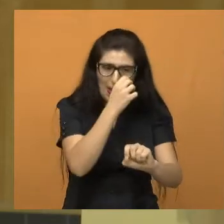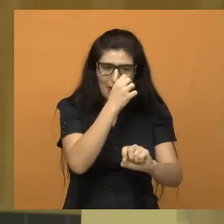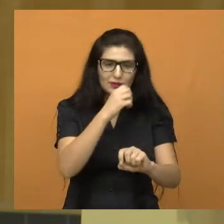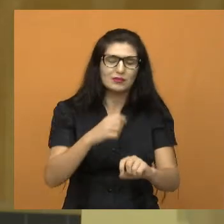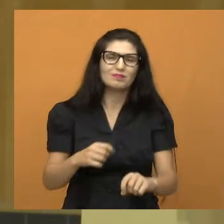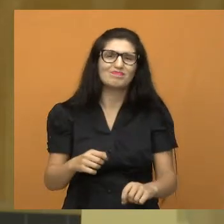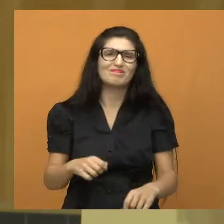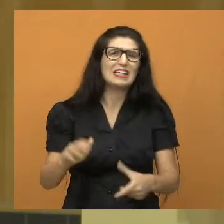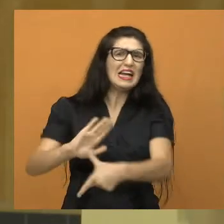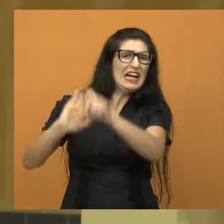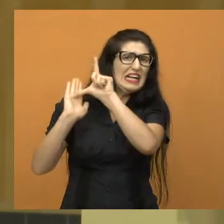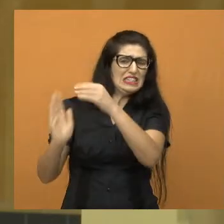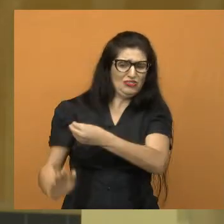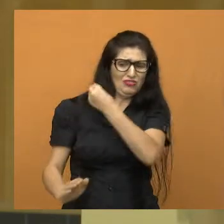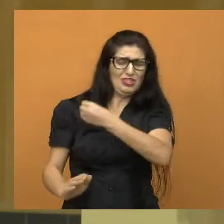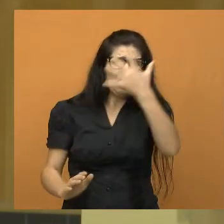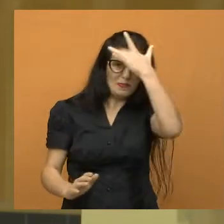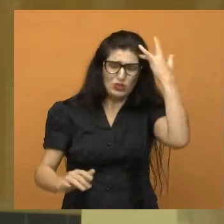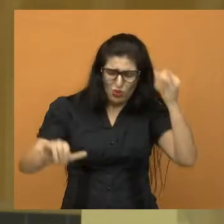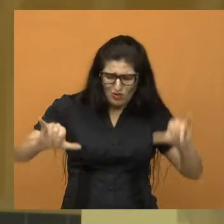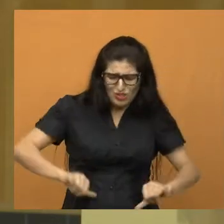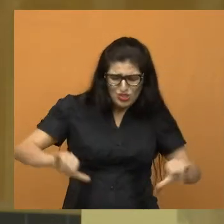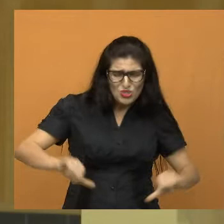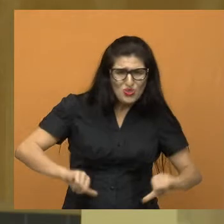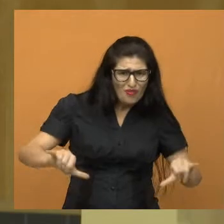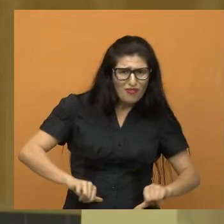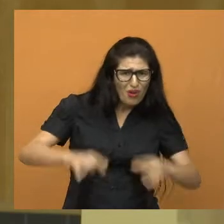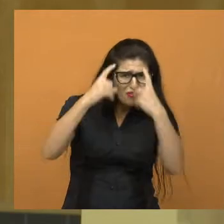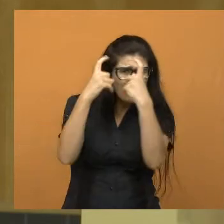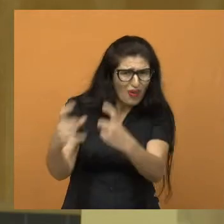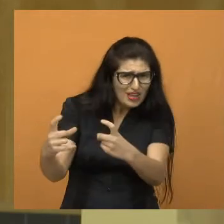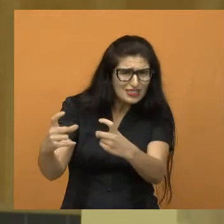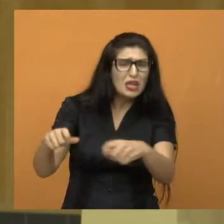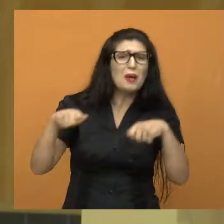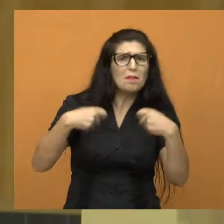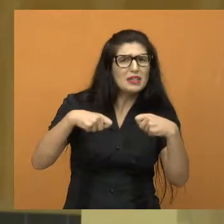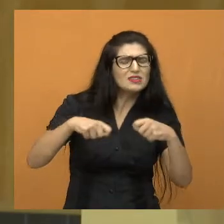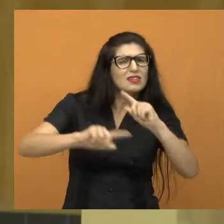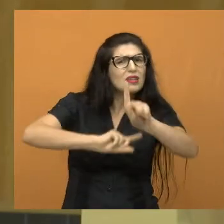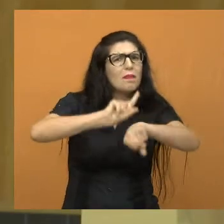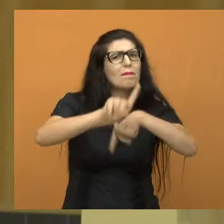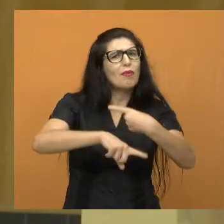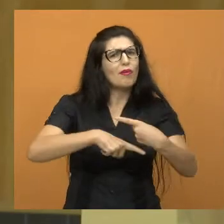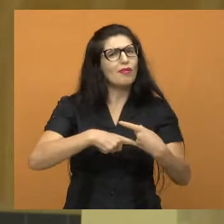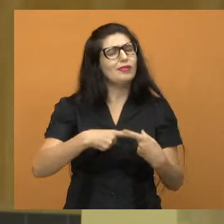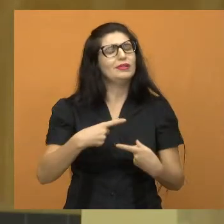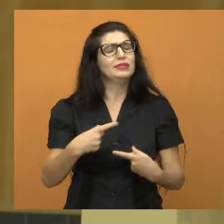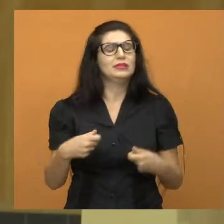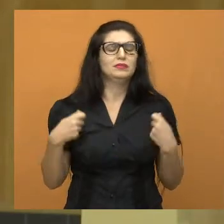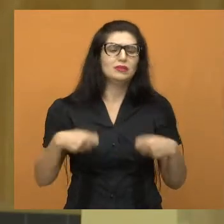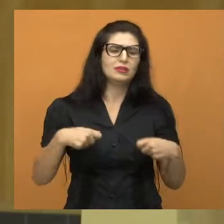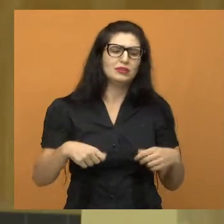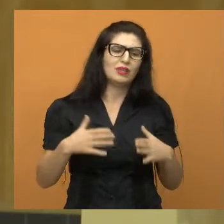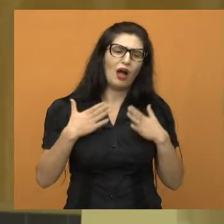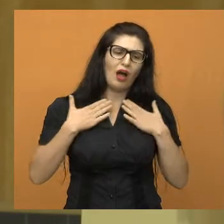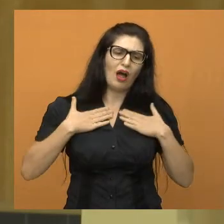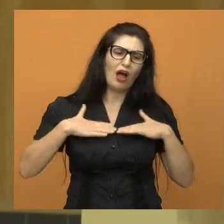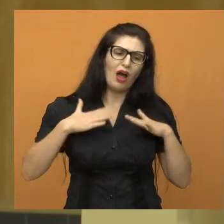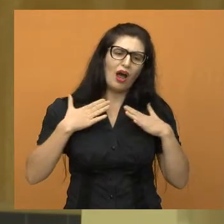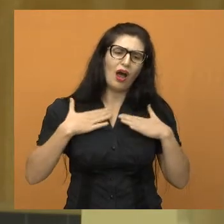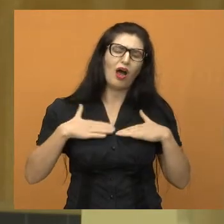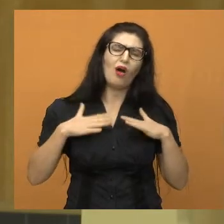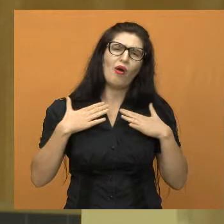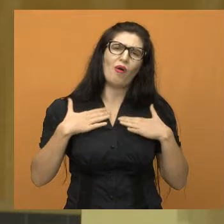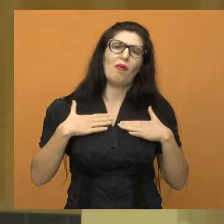dessa violência, né? Então, formar atitudes, esse é o objetivo principal da educação, formar atitudes, né?